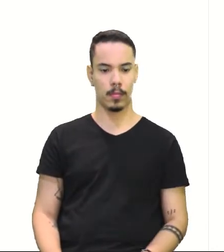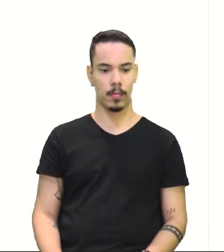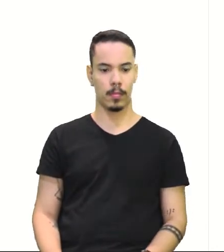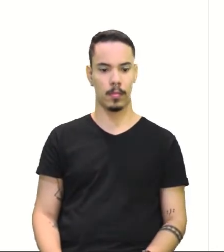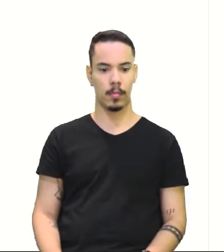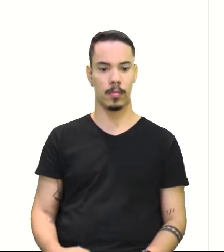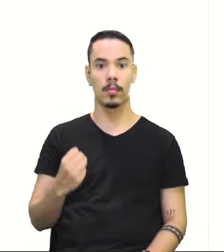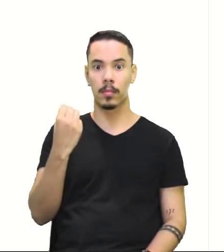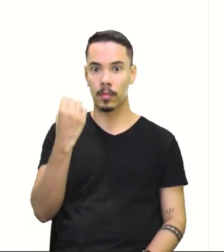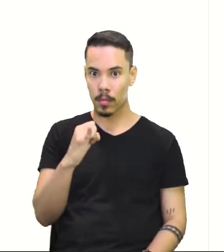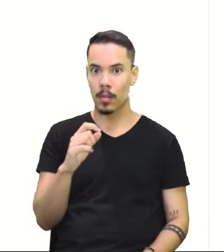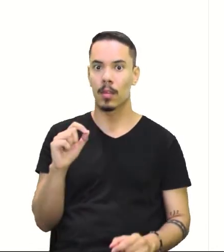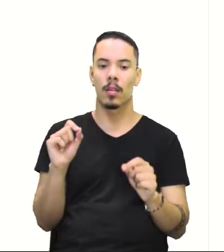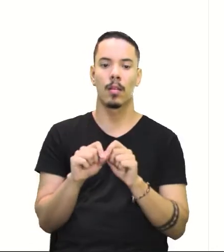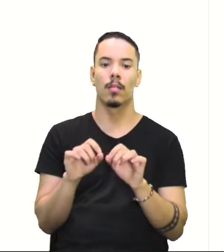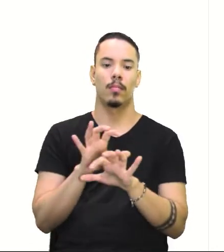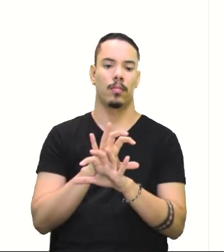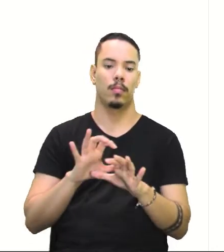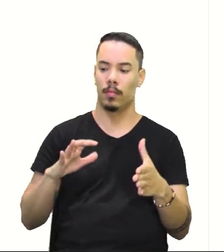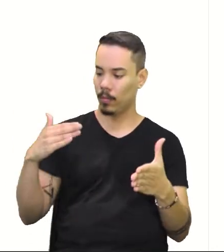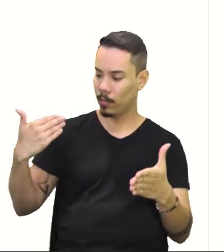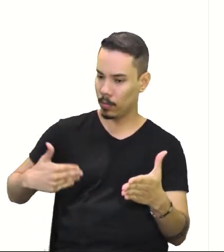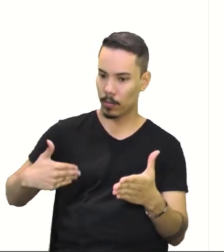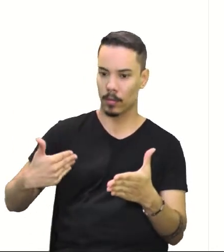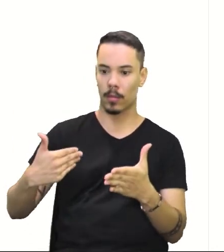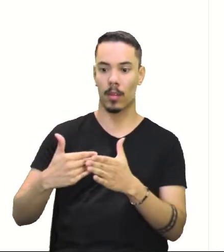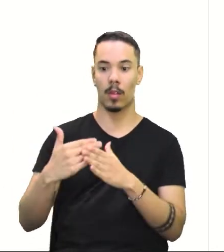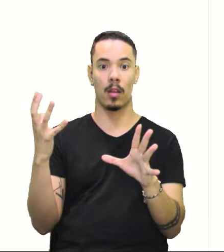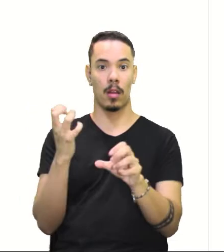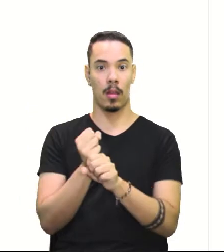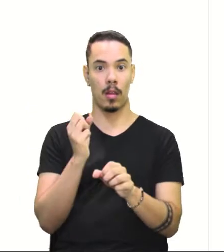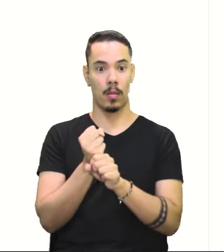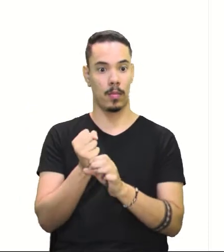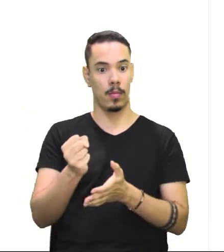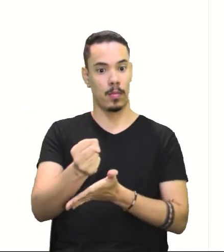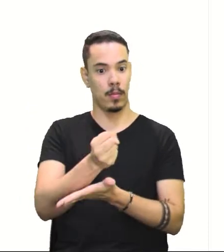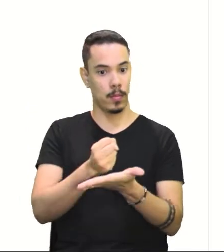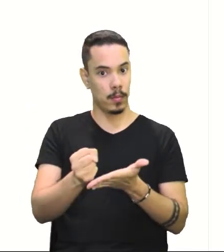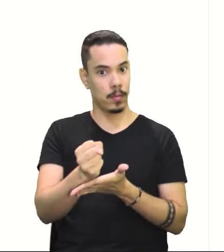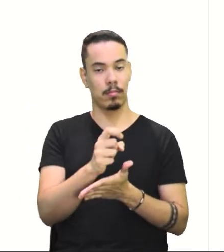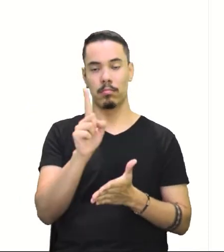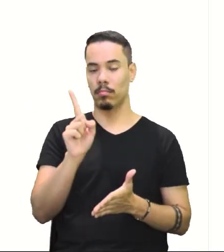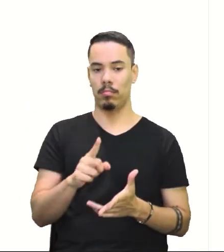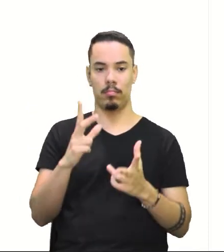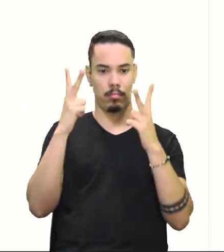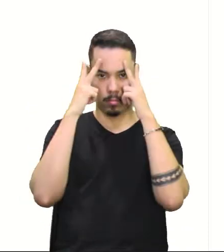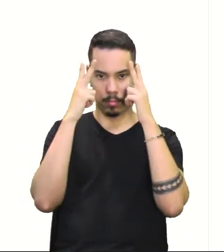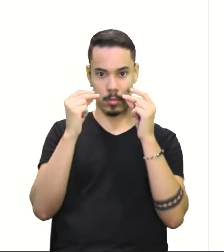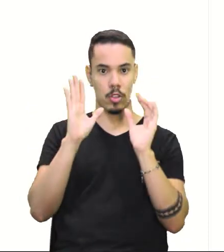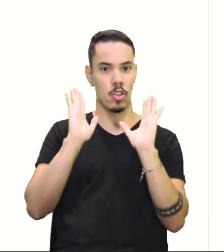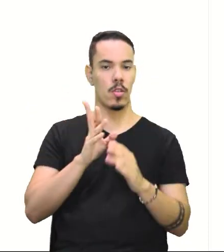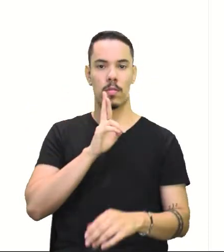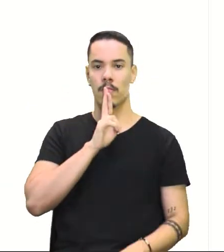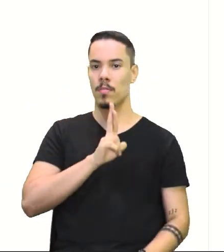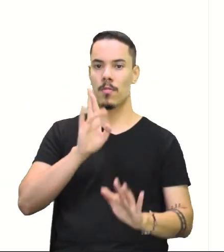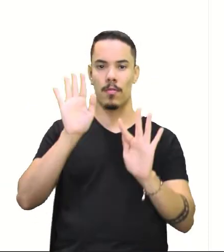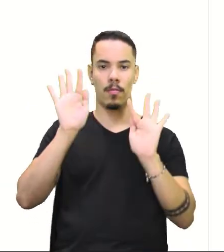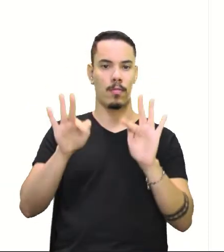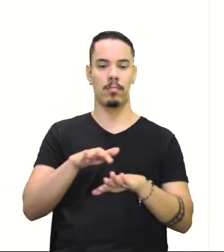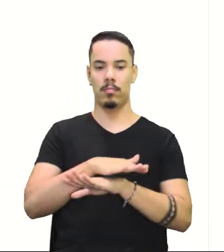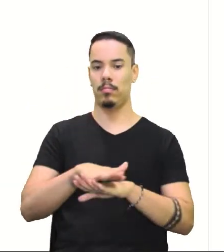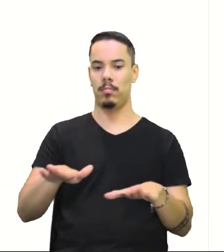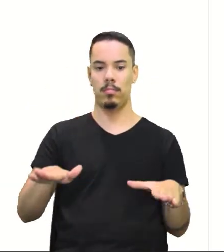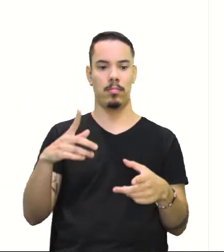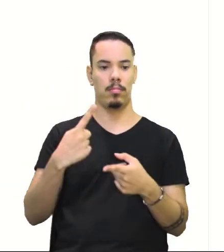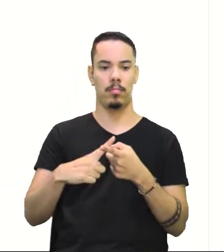vez feito esse procedimento de cálculo básico aqui, que é muito tranquilo, já é a resposta final. Por quê? Porque esse aqui é